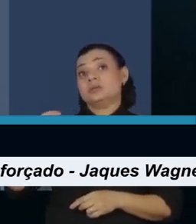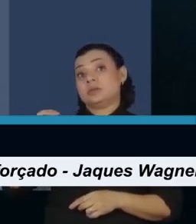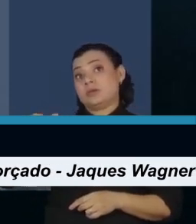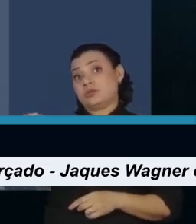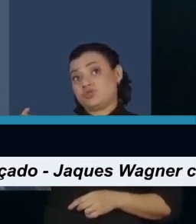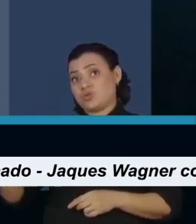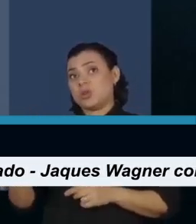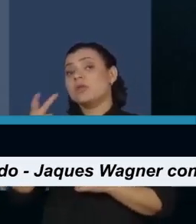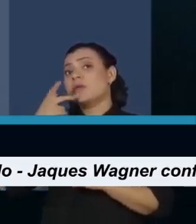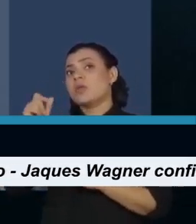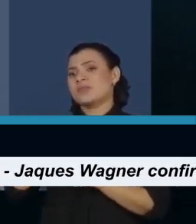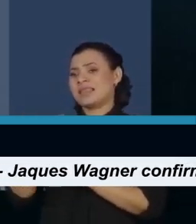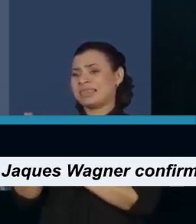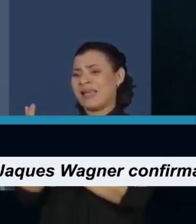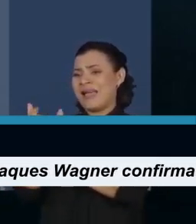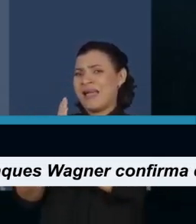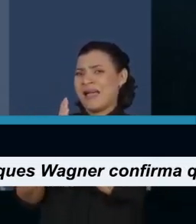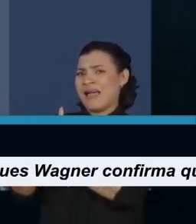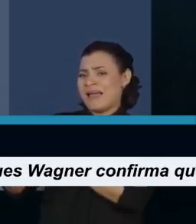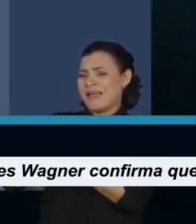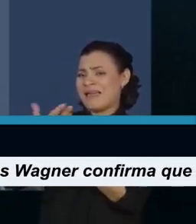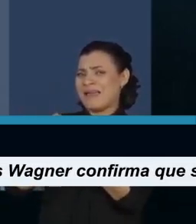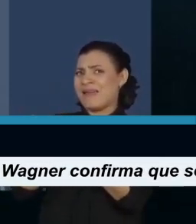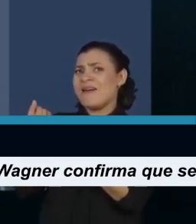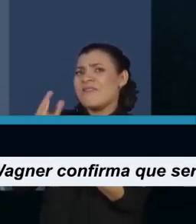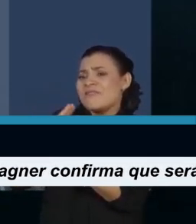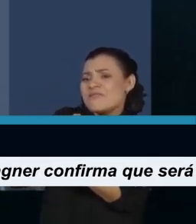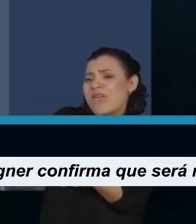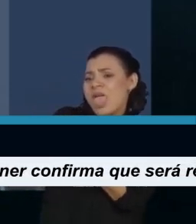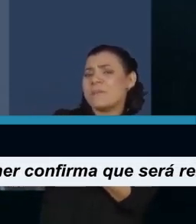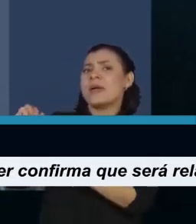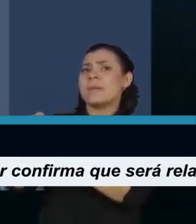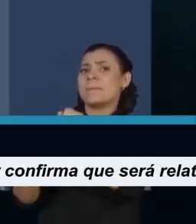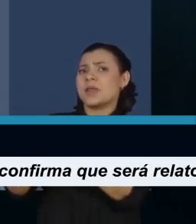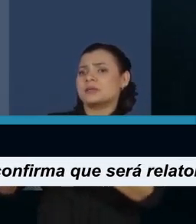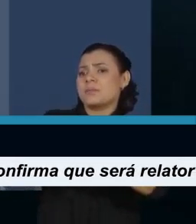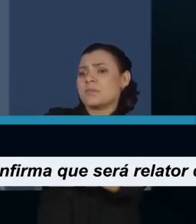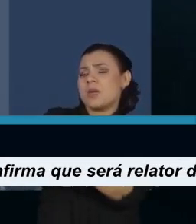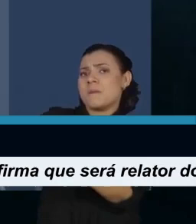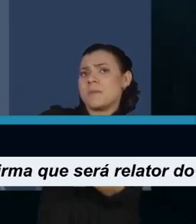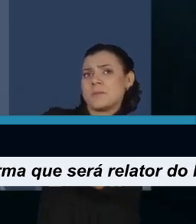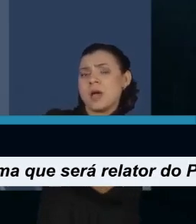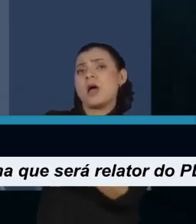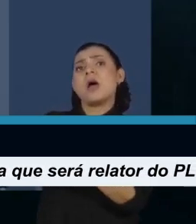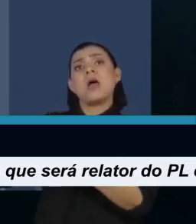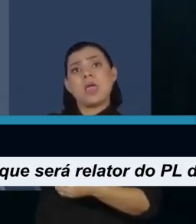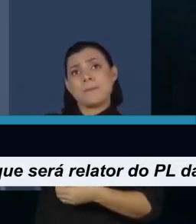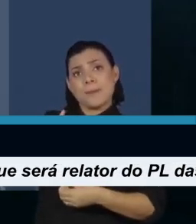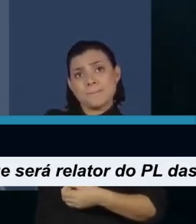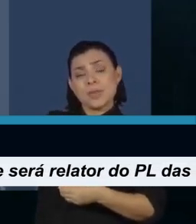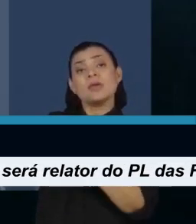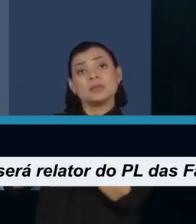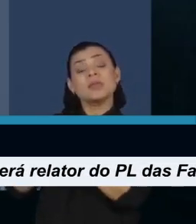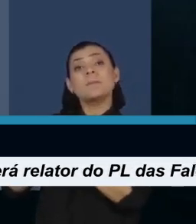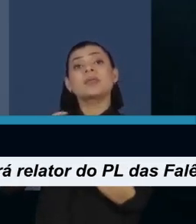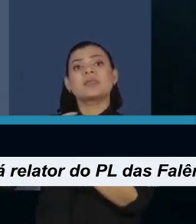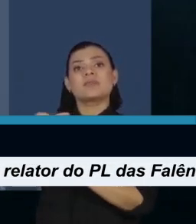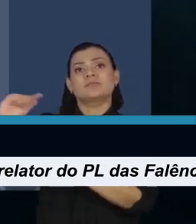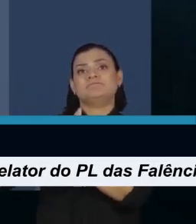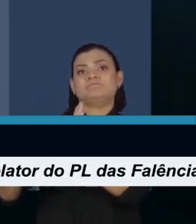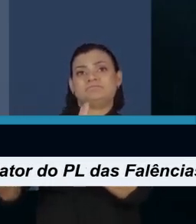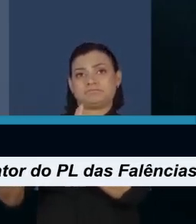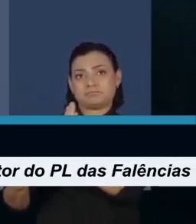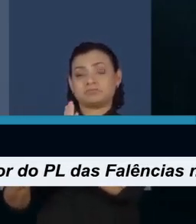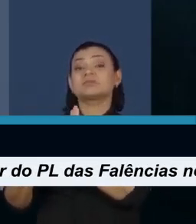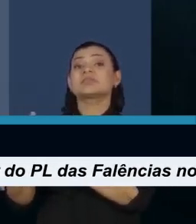verbas resultantes dos acordos firmados com empresas pelo Ministério Público e homologadas pela 13ª